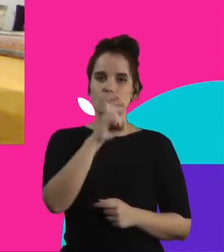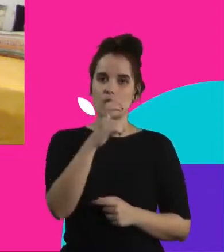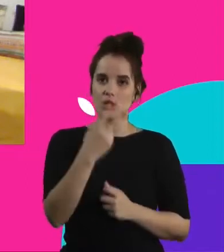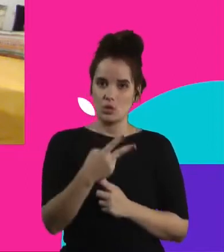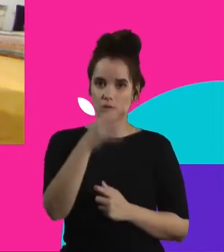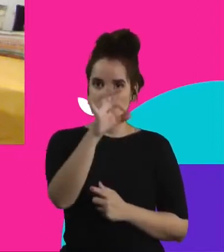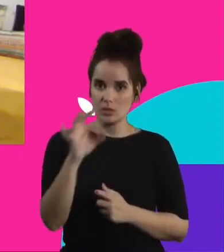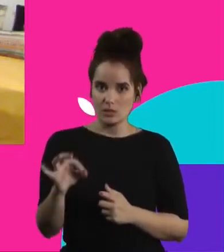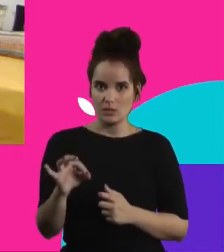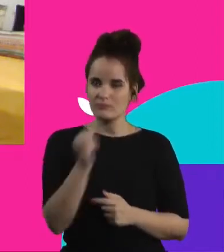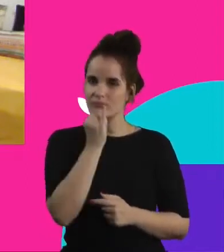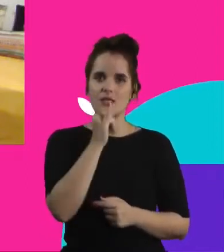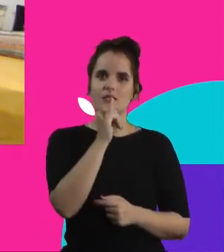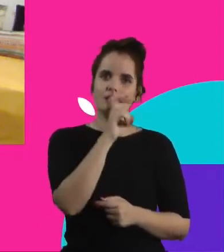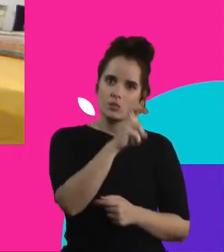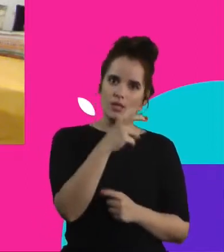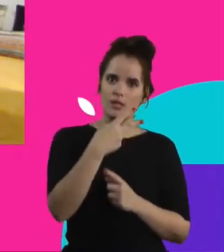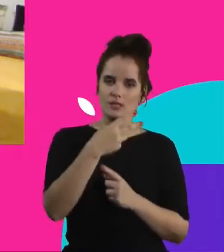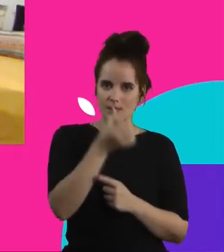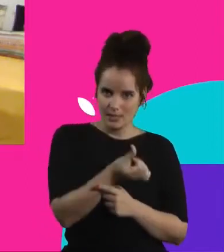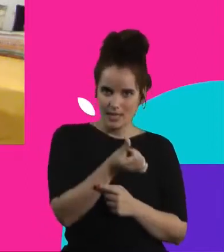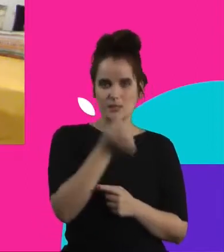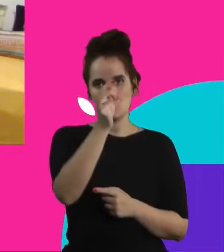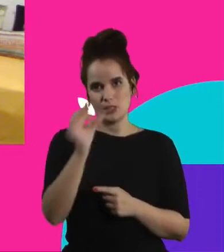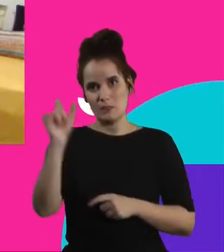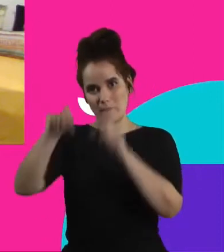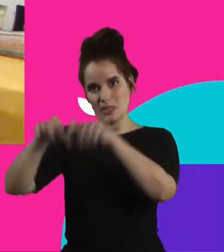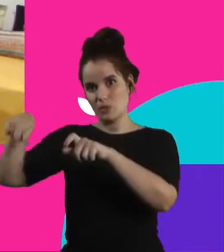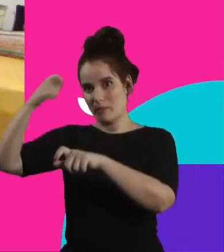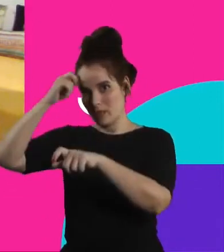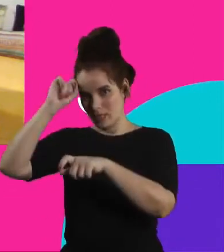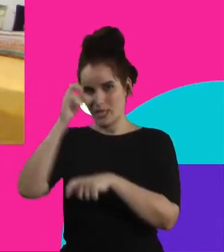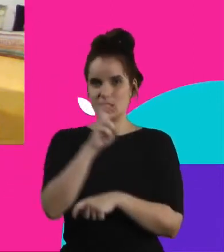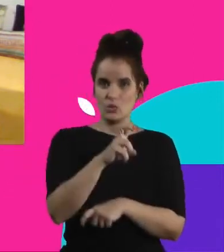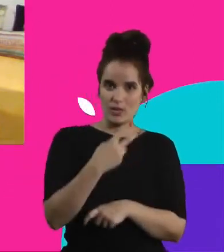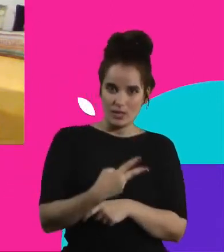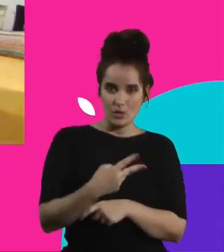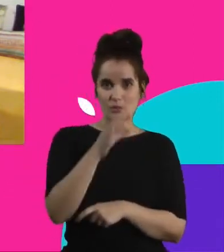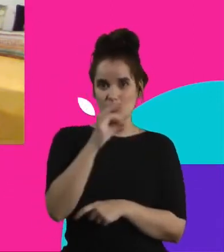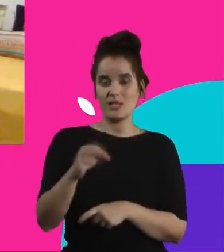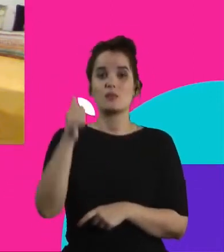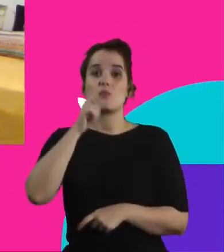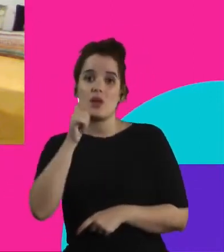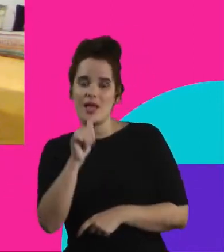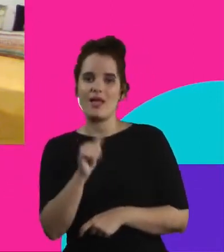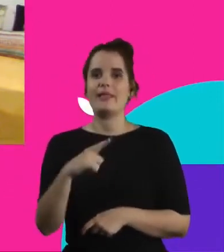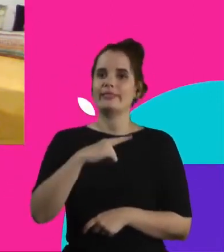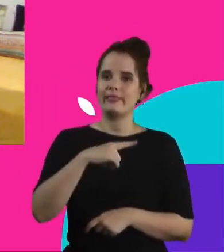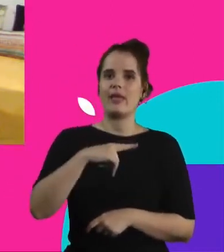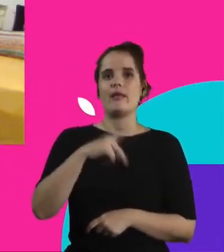pessoas, 56% de pessoas negras, 52% de mulheres, tem PCD, pessoas com deficiência,